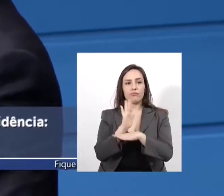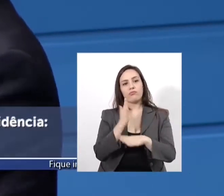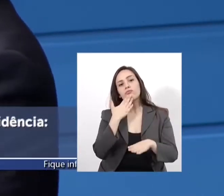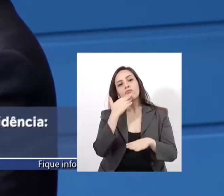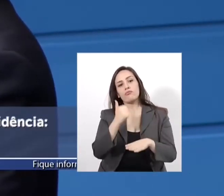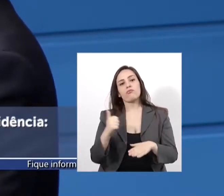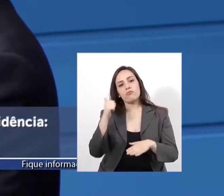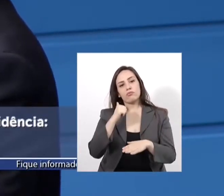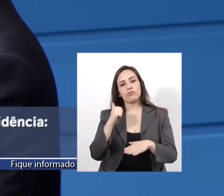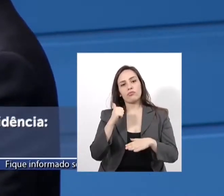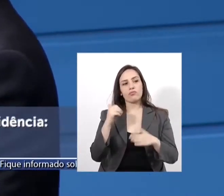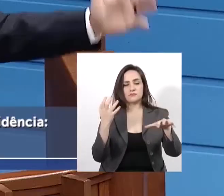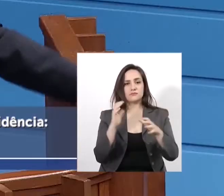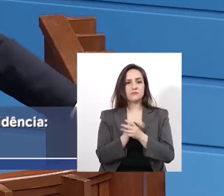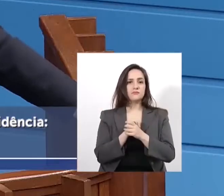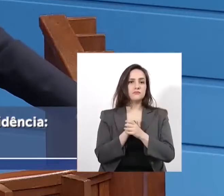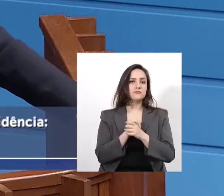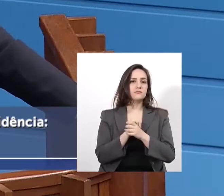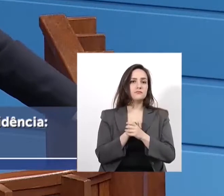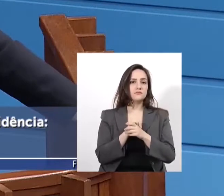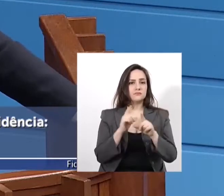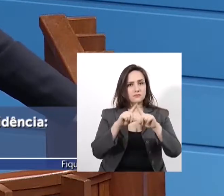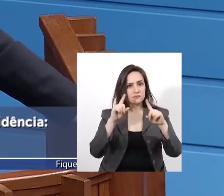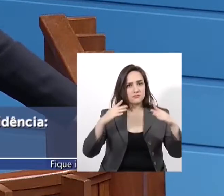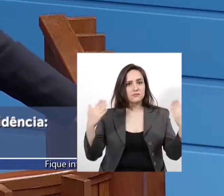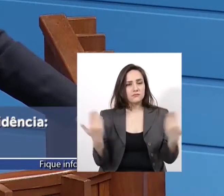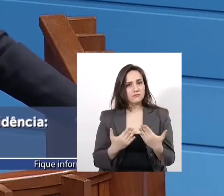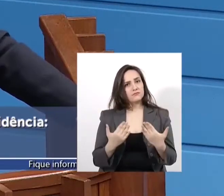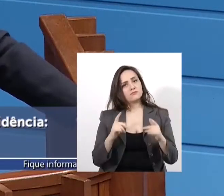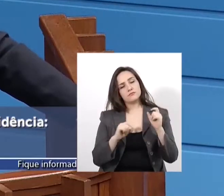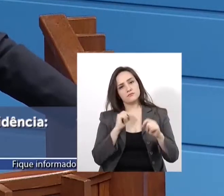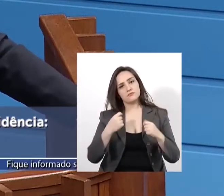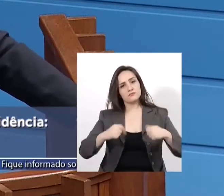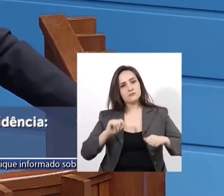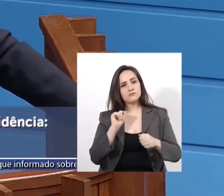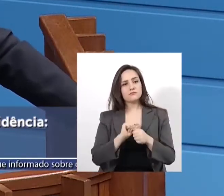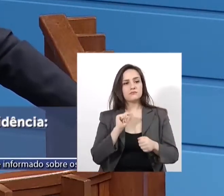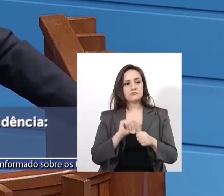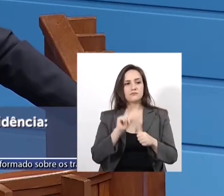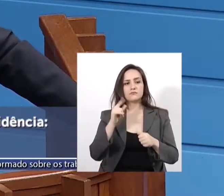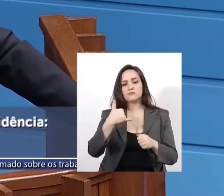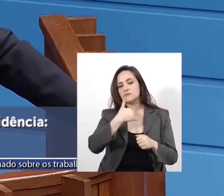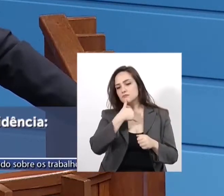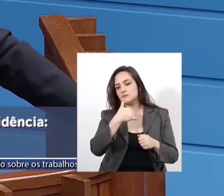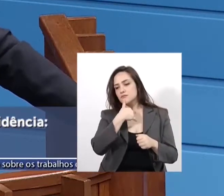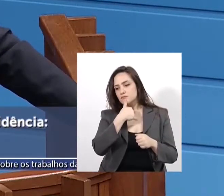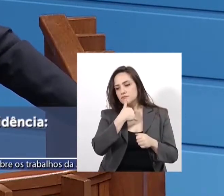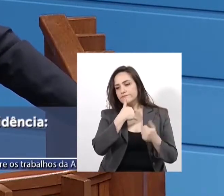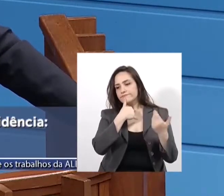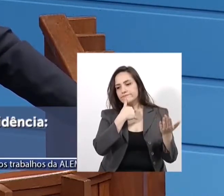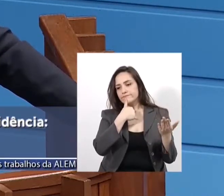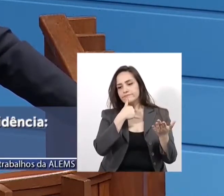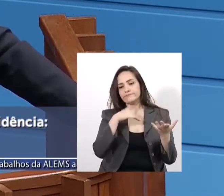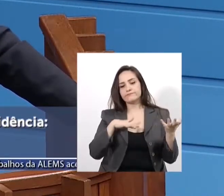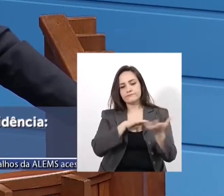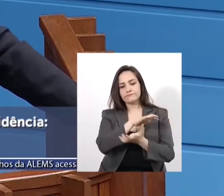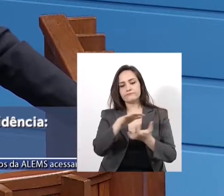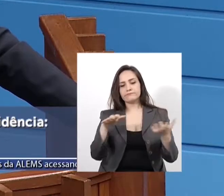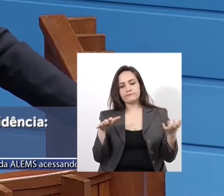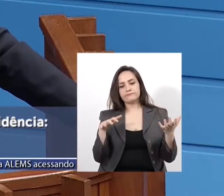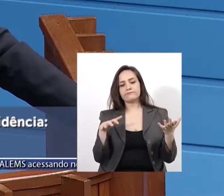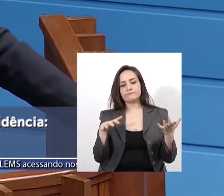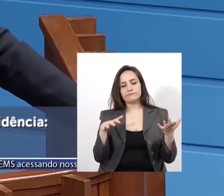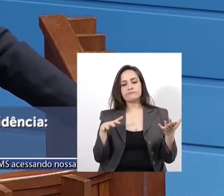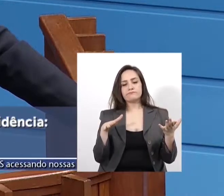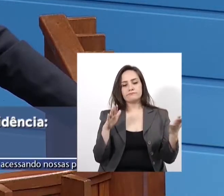sair desse atoleiro que nós estamos hoje. Agora, o que nós temos que fazer é lamentar apenas, né, essa reforma que